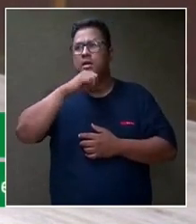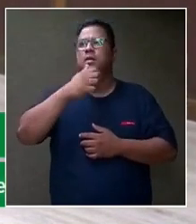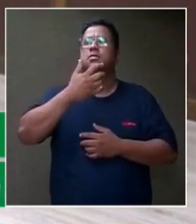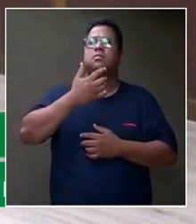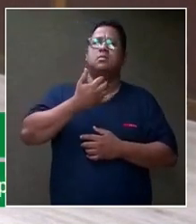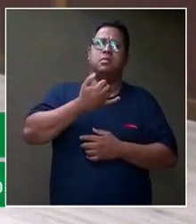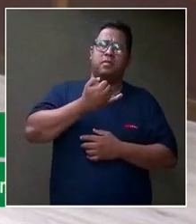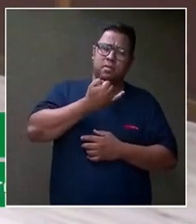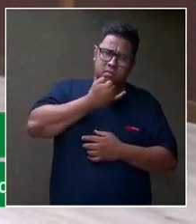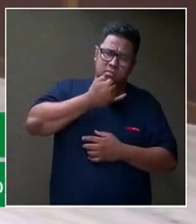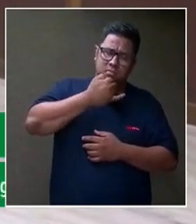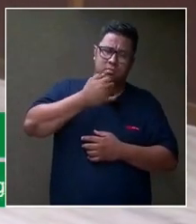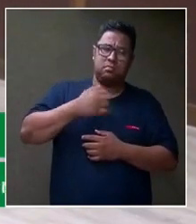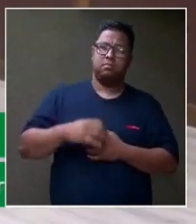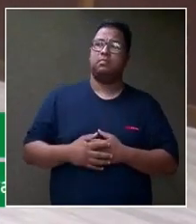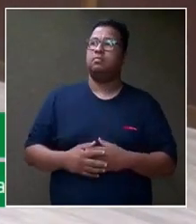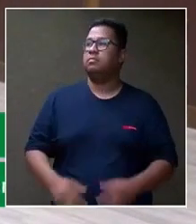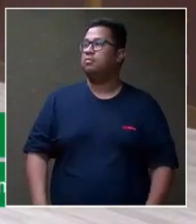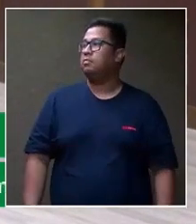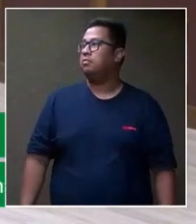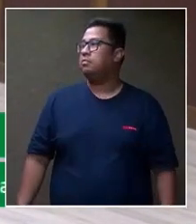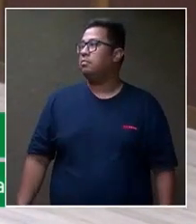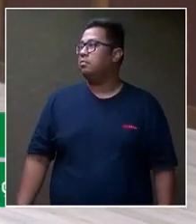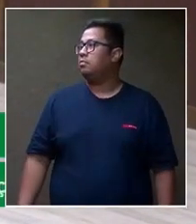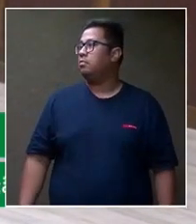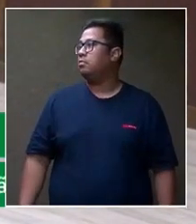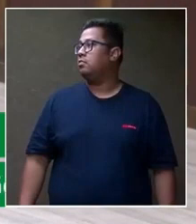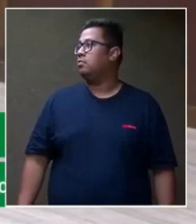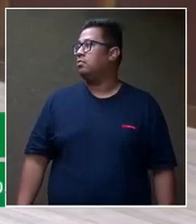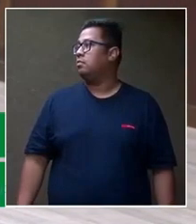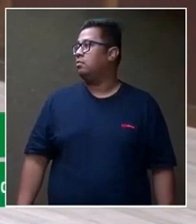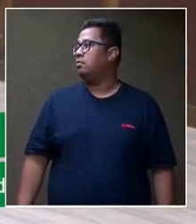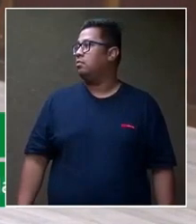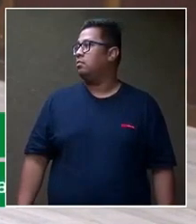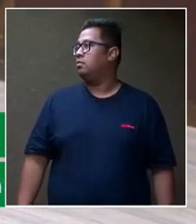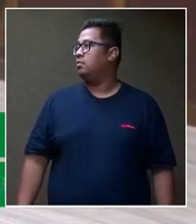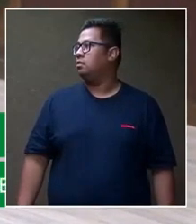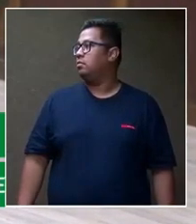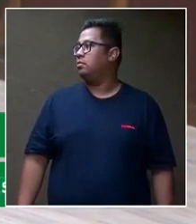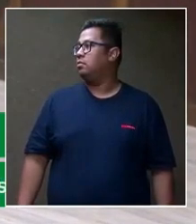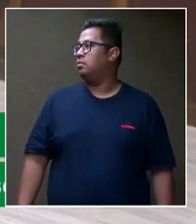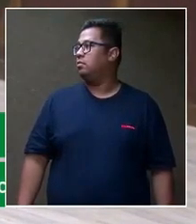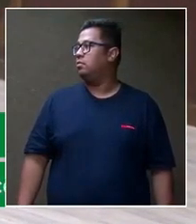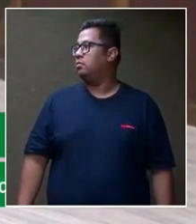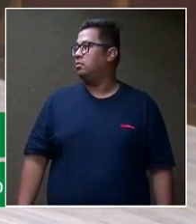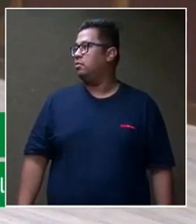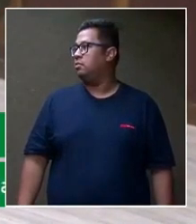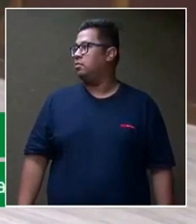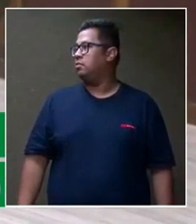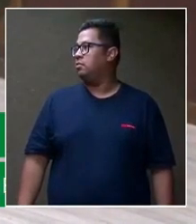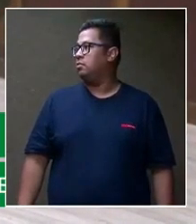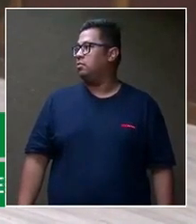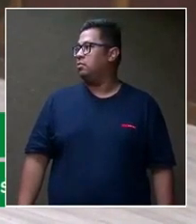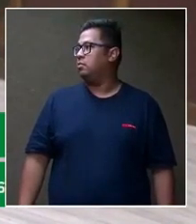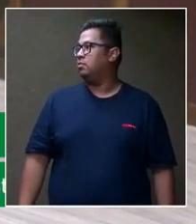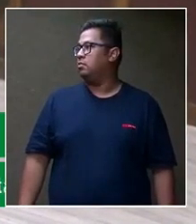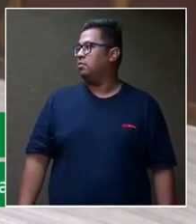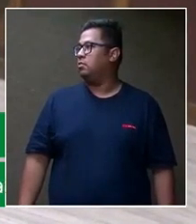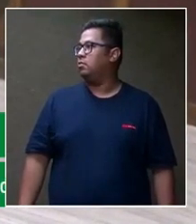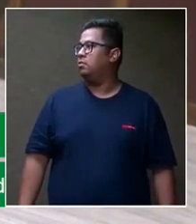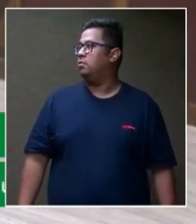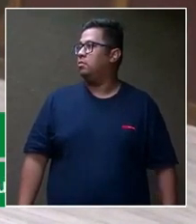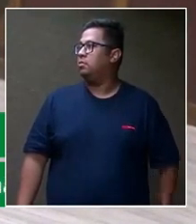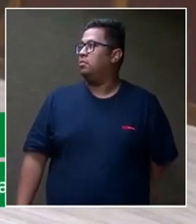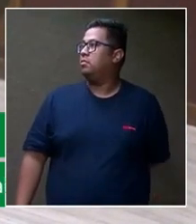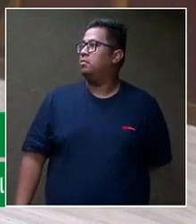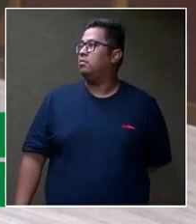autoestima baixa. Era isso que eu estava querendo dizer. Pronto, aí a senhora, ela está dizendo que não lembra. Aí formule a sua pergunta aí,